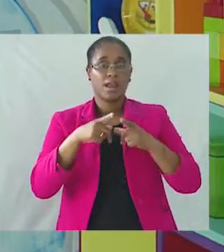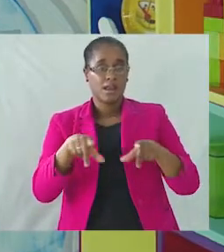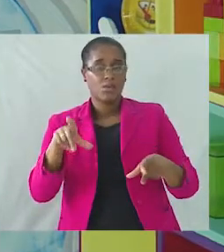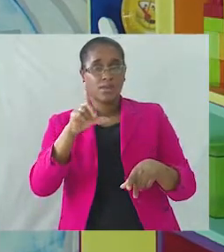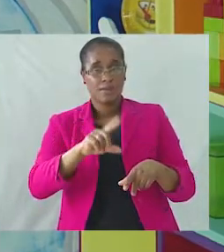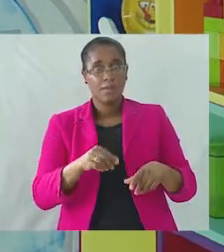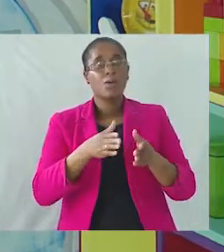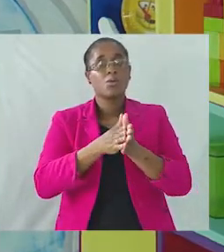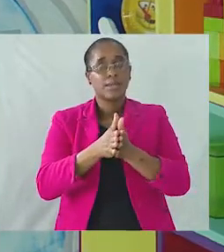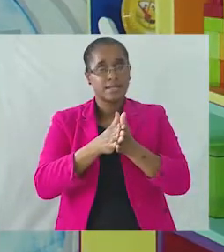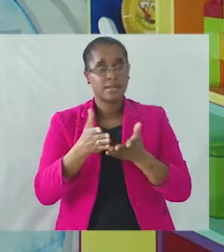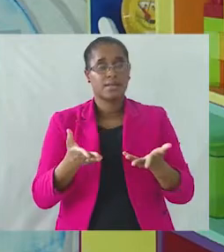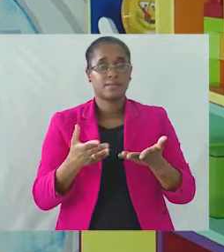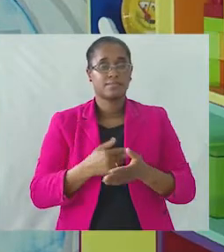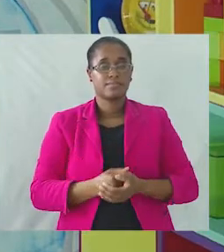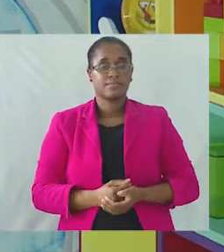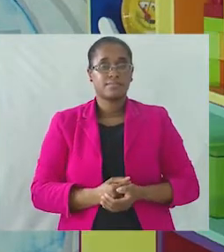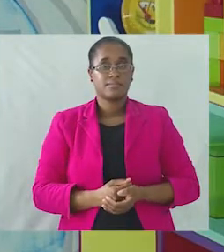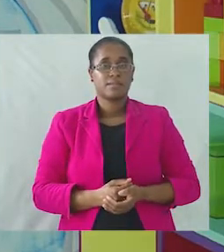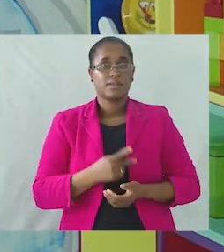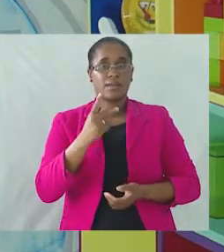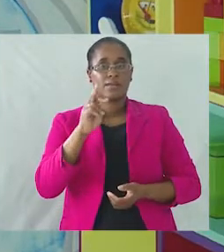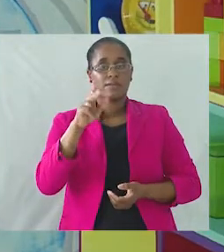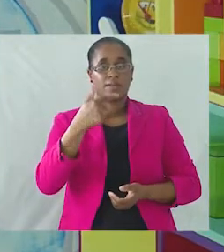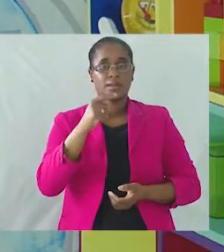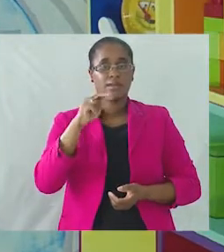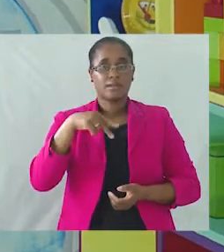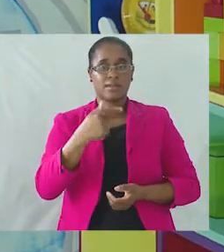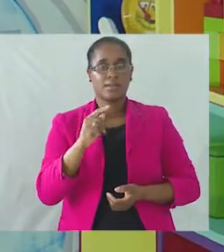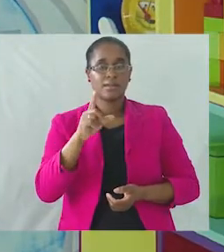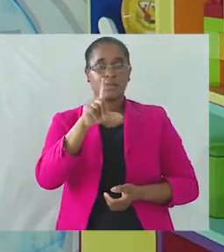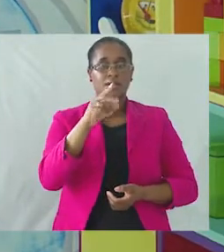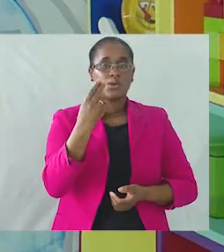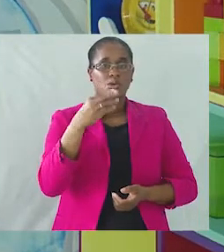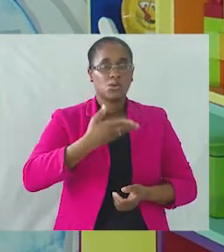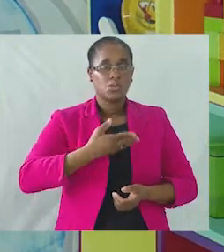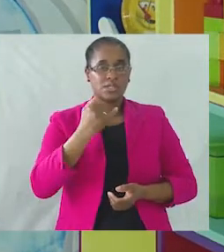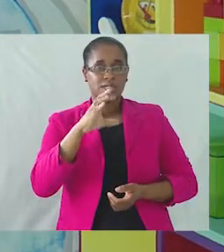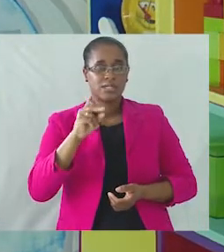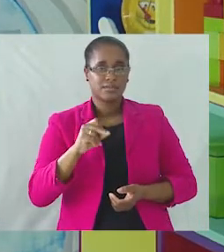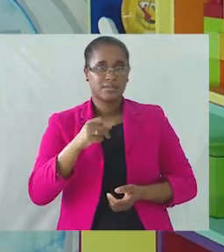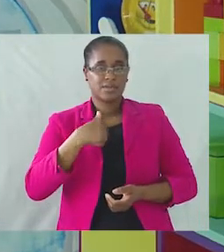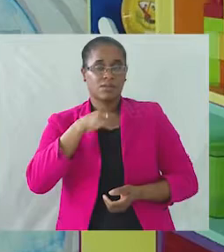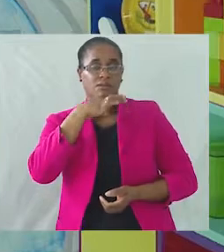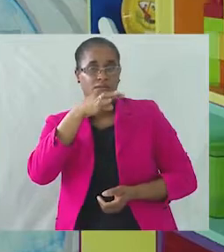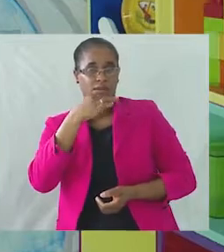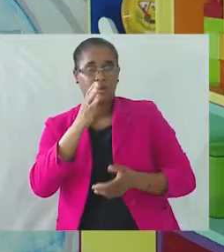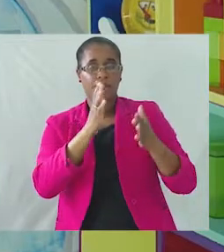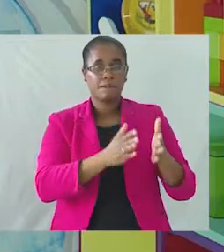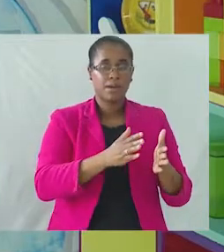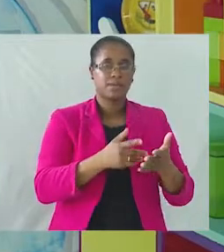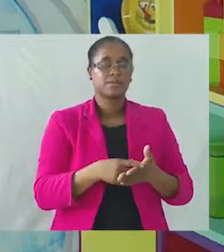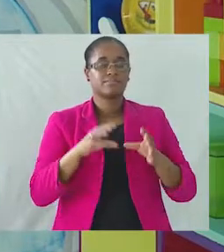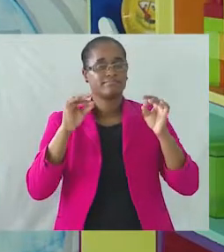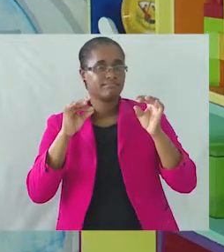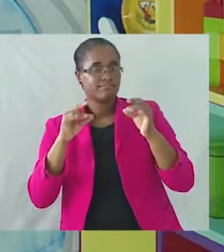é utilizada na vertente lúdica. Por isso falo de parte de diversão, do